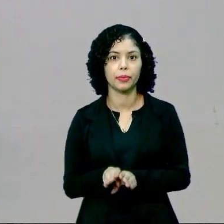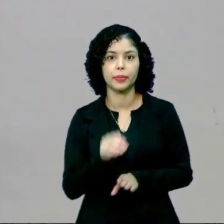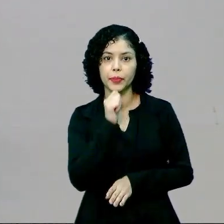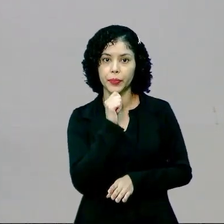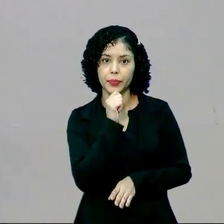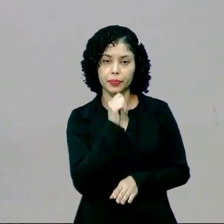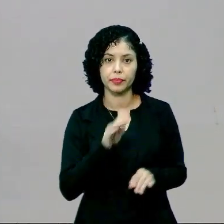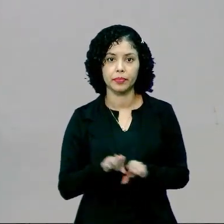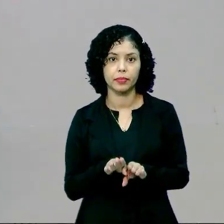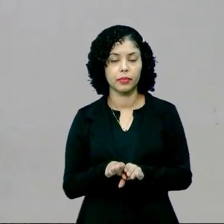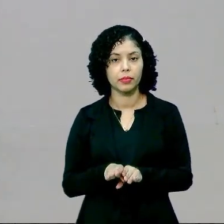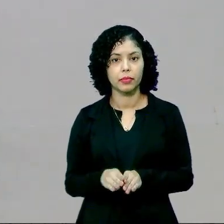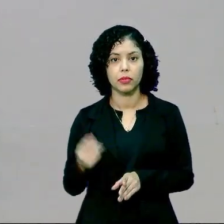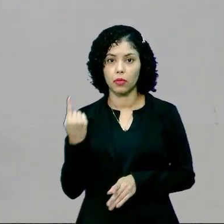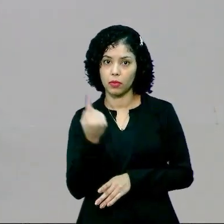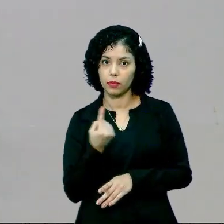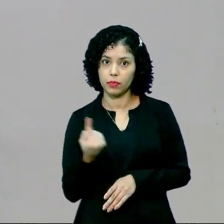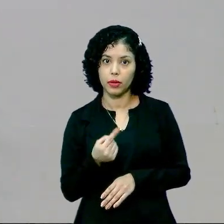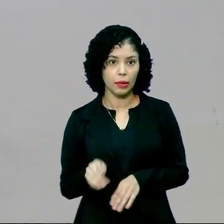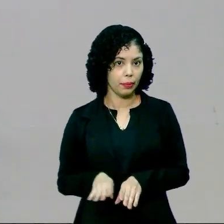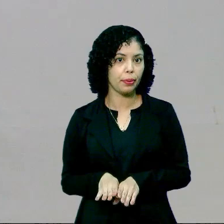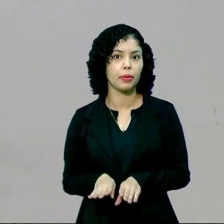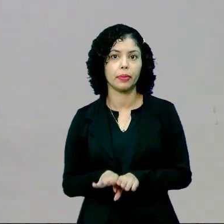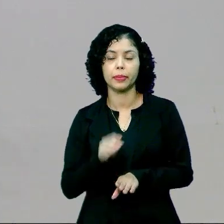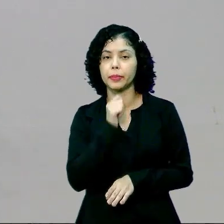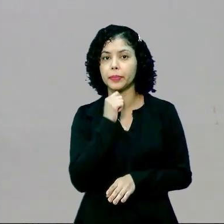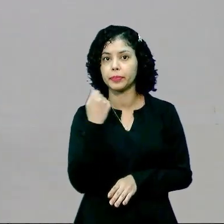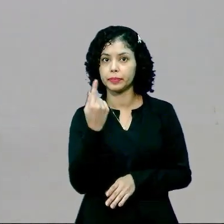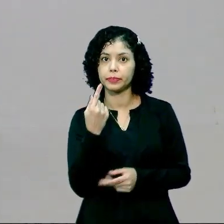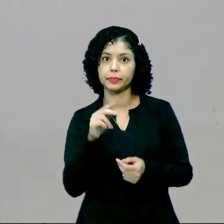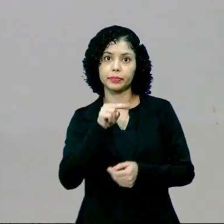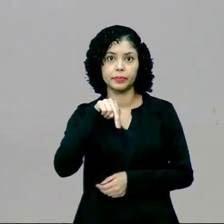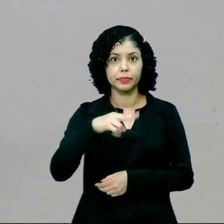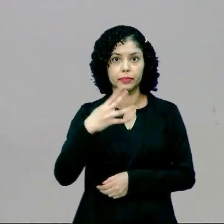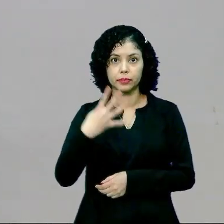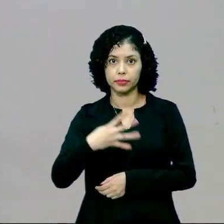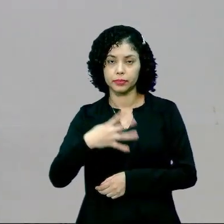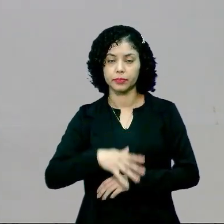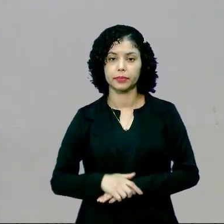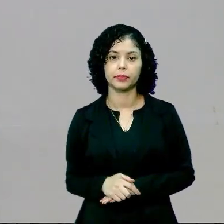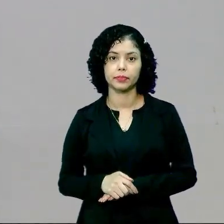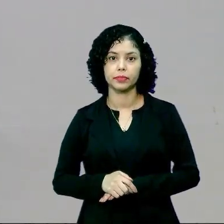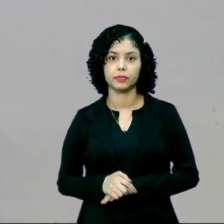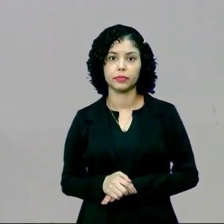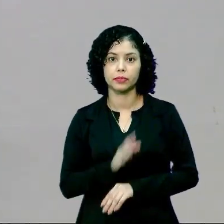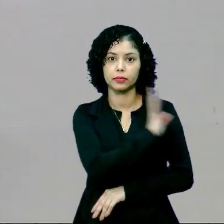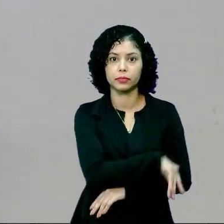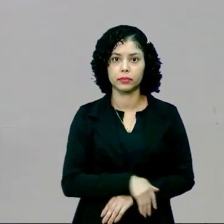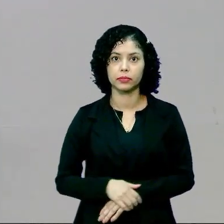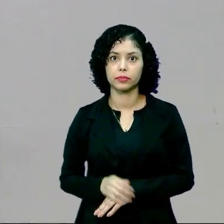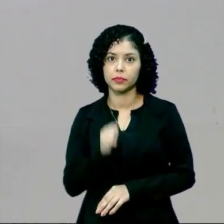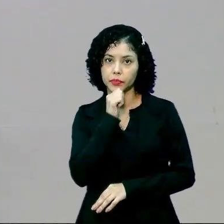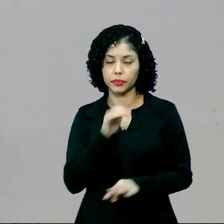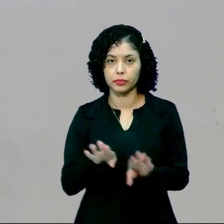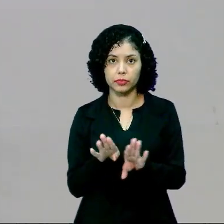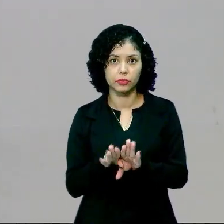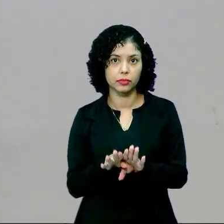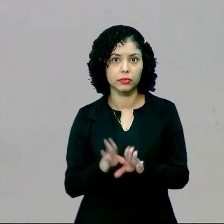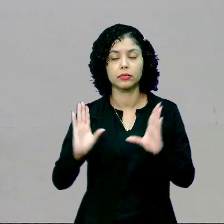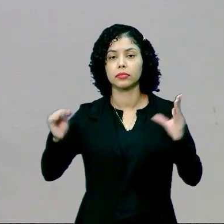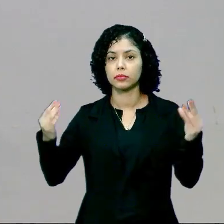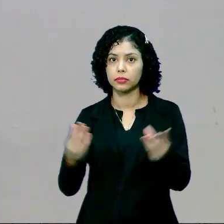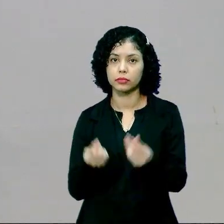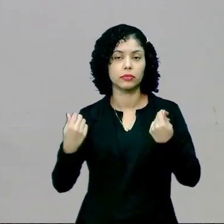apenas uma única base que é não metálica que é o nh4 ou H todo o restante para ser uma substância básica